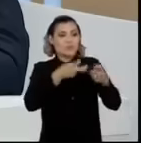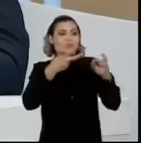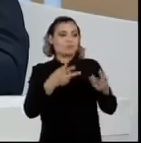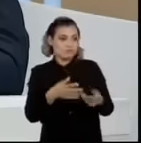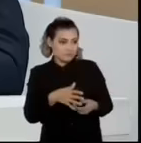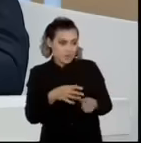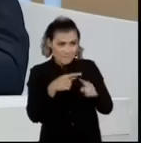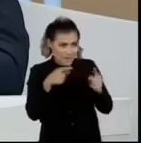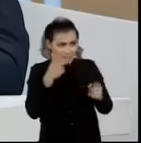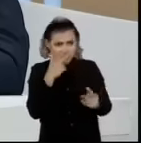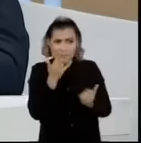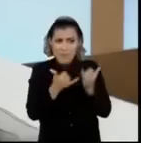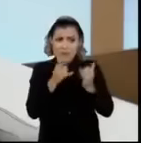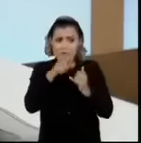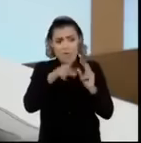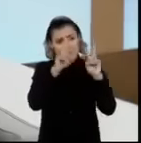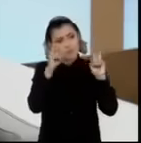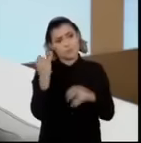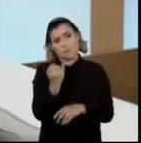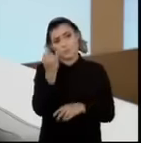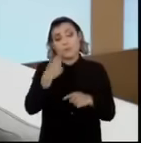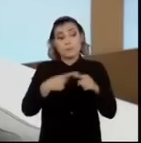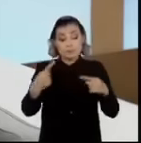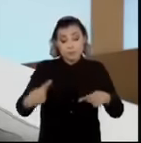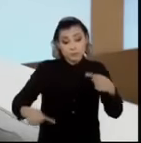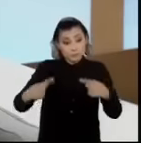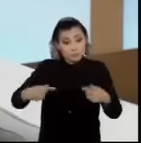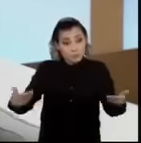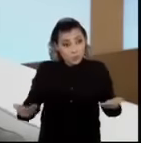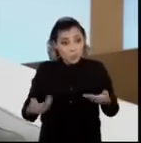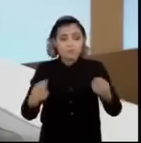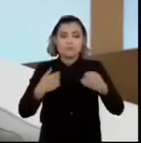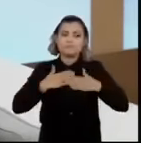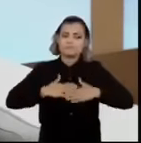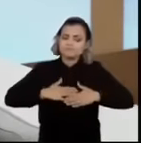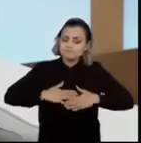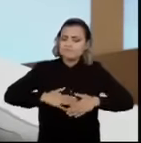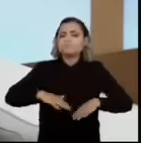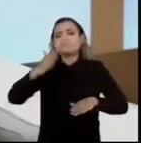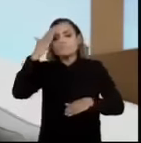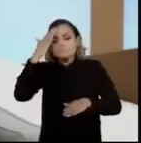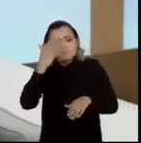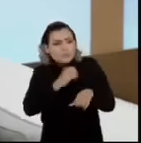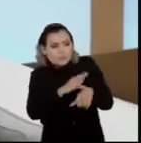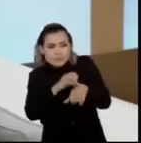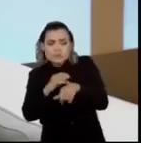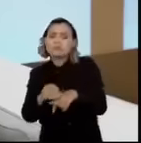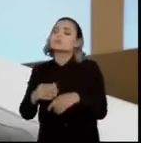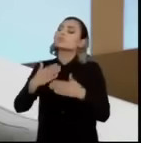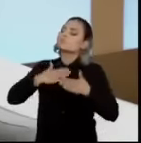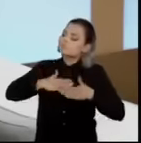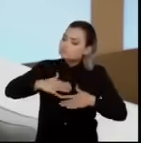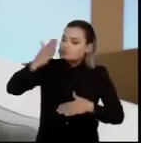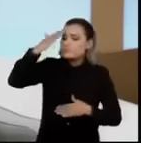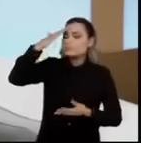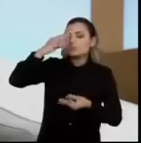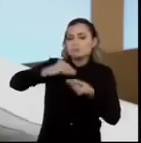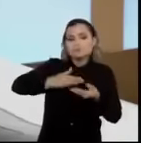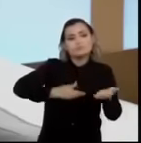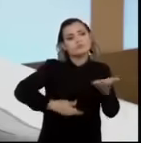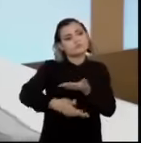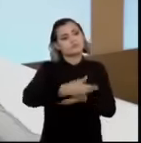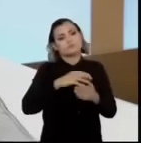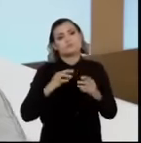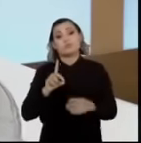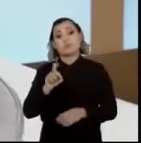E me parece que esse é um tema muito relevante. E para ser discutido assim, com serenidade, ouvindo ponderações, ouvindo considerações de todas as